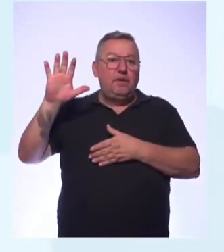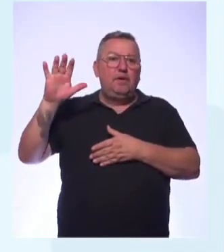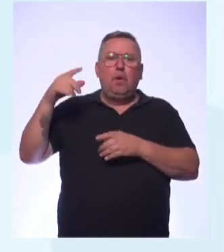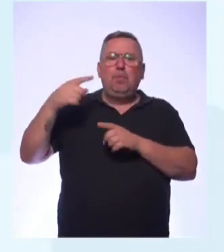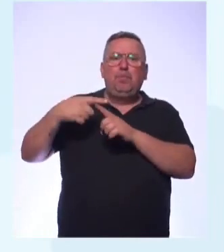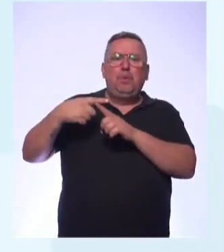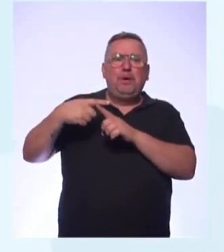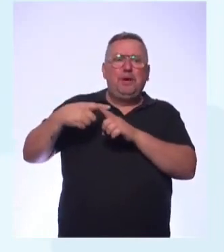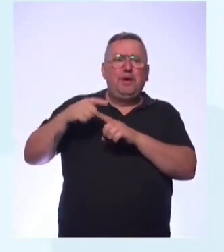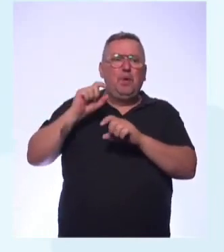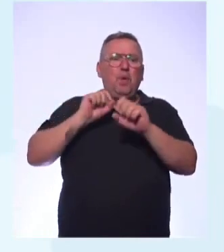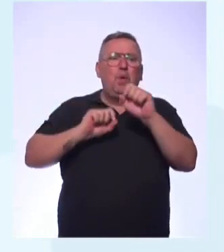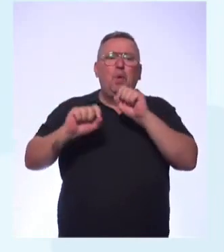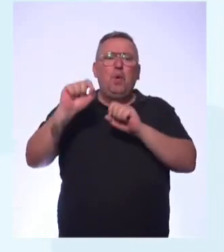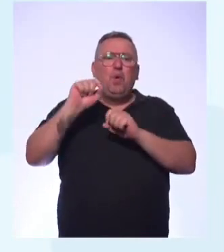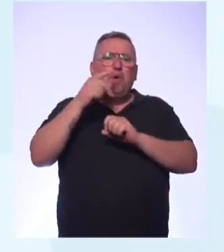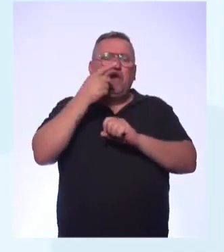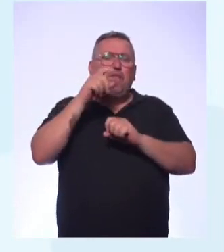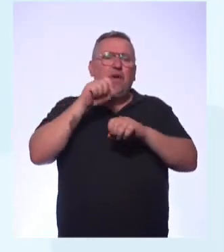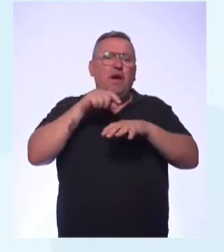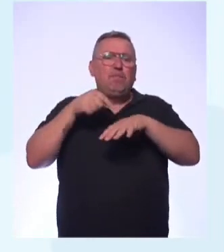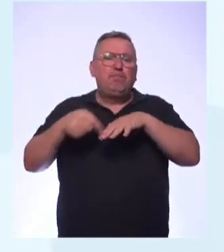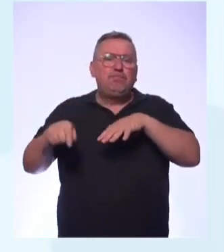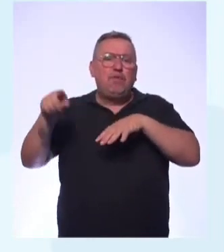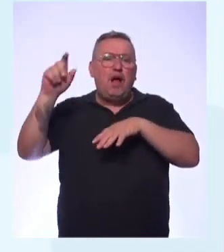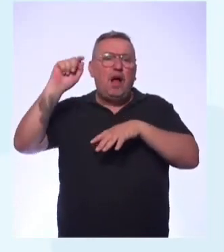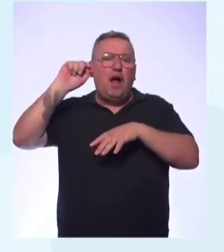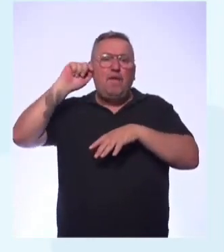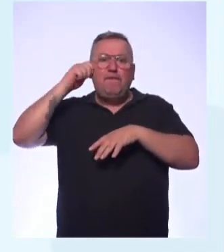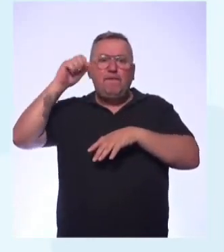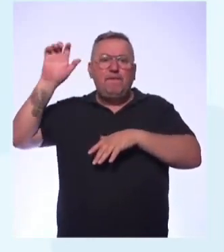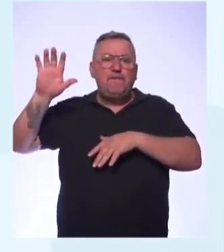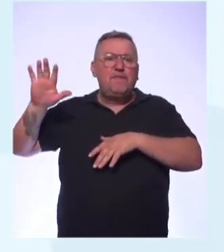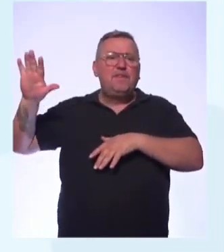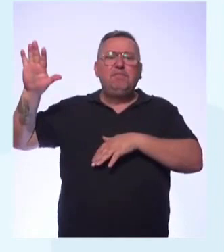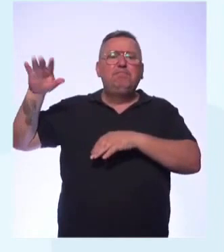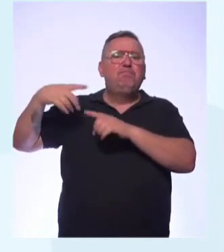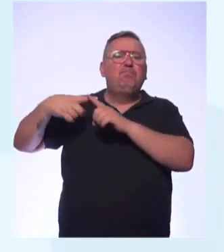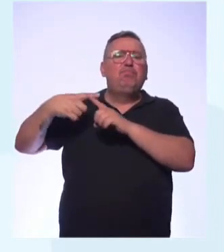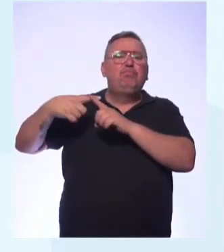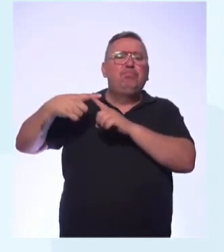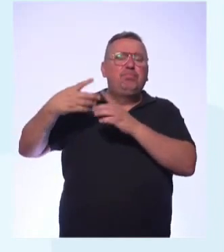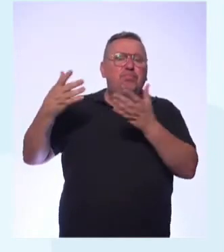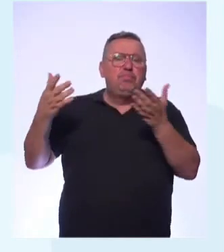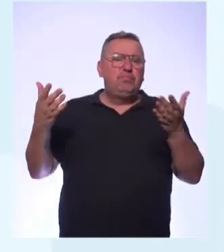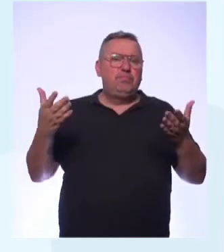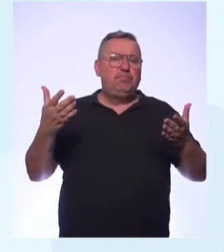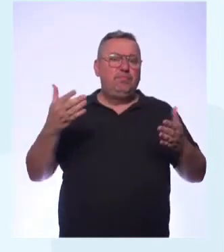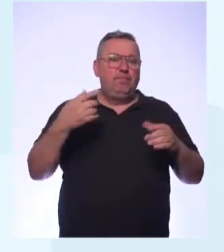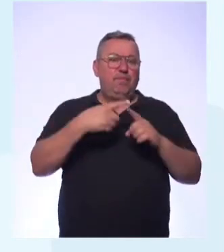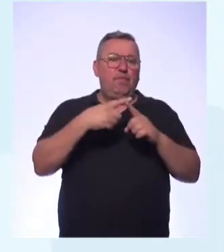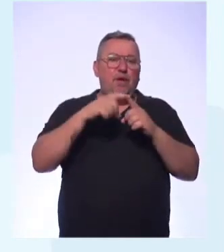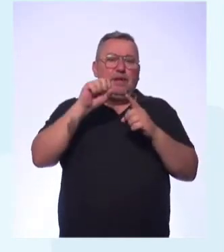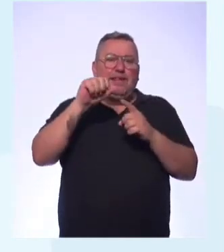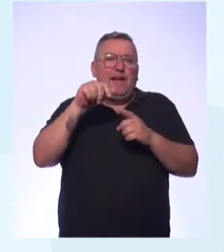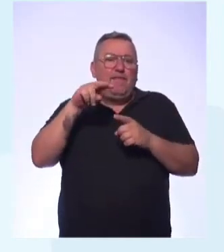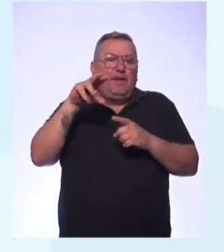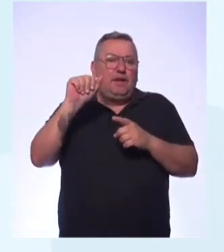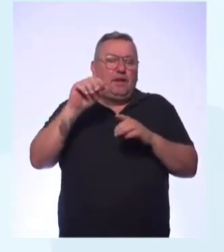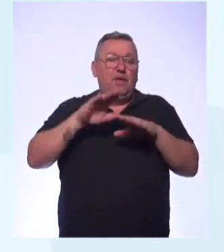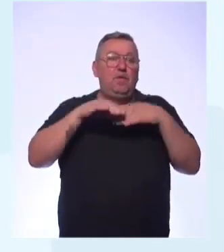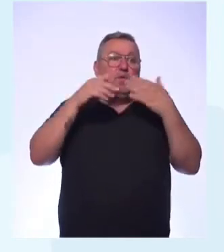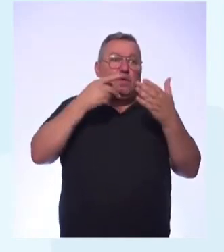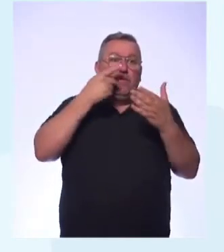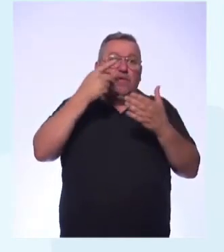quê? O que remete você àquele continente? Vocês meio que já falaram, mas esquece só o teor savana. Quando eu falo